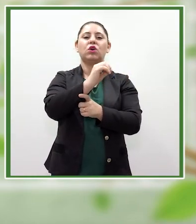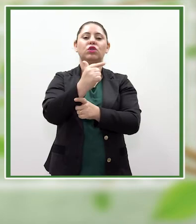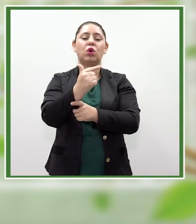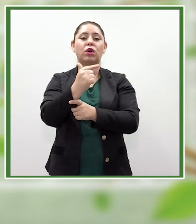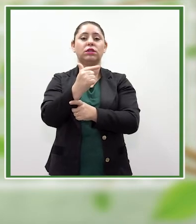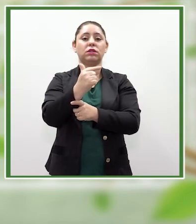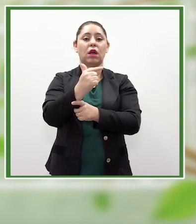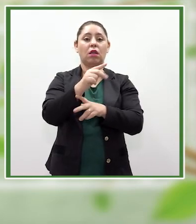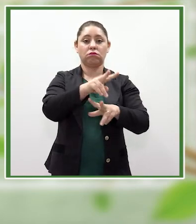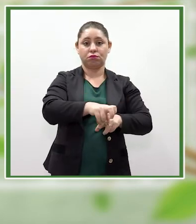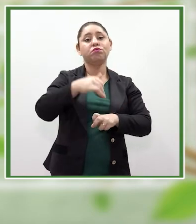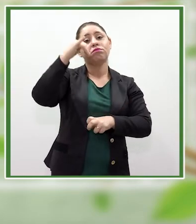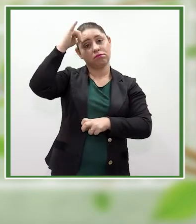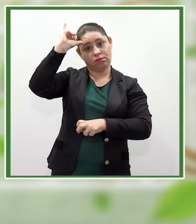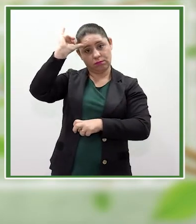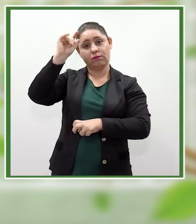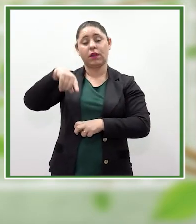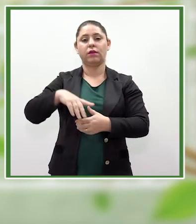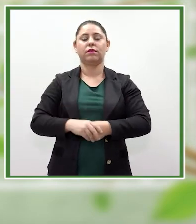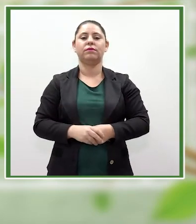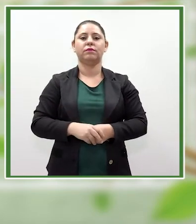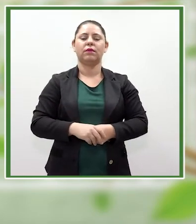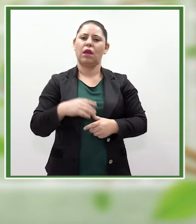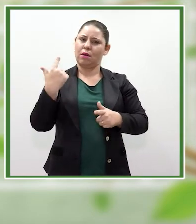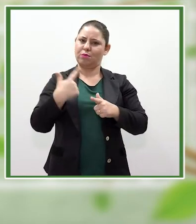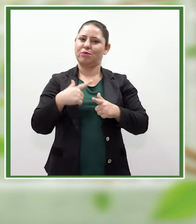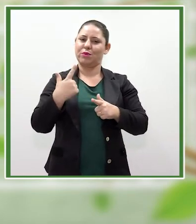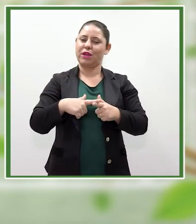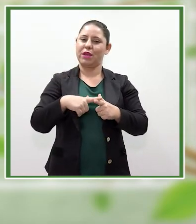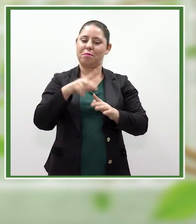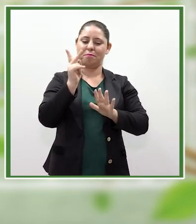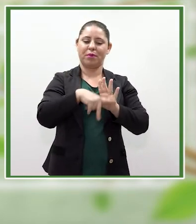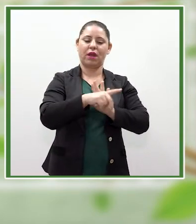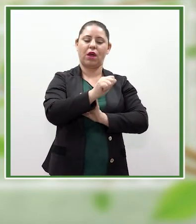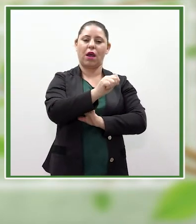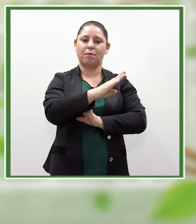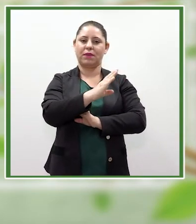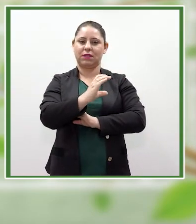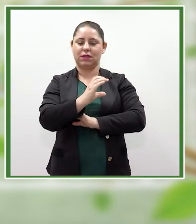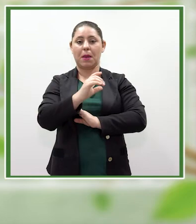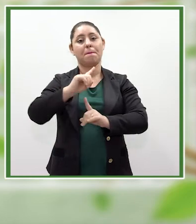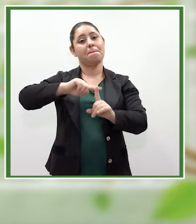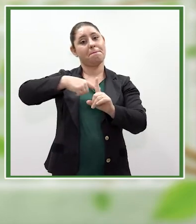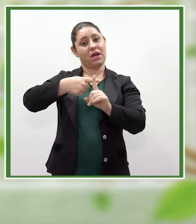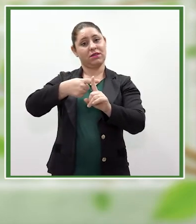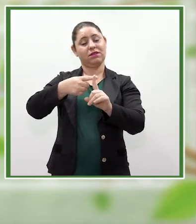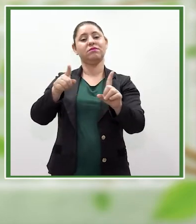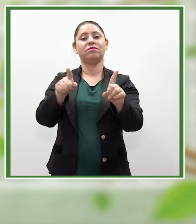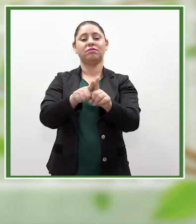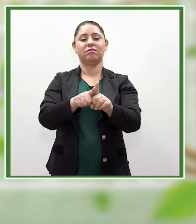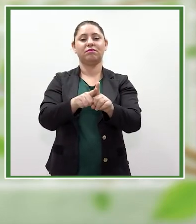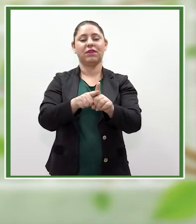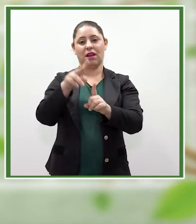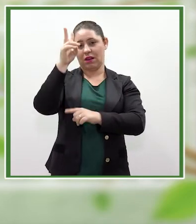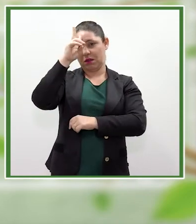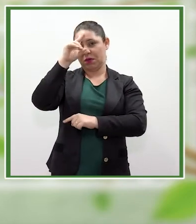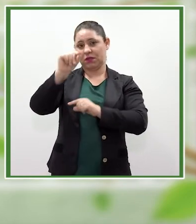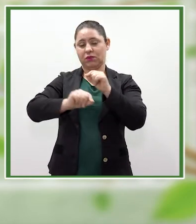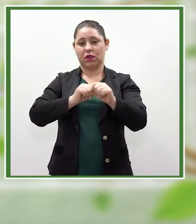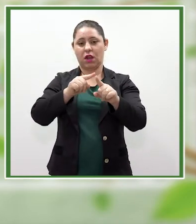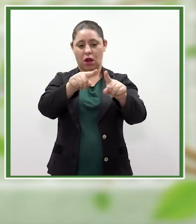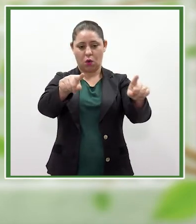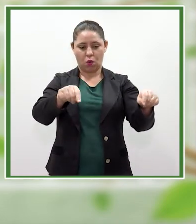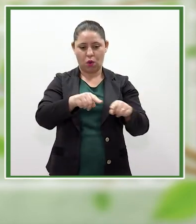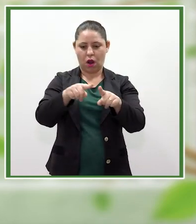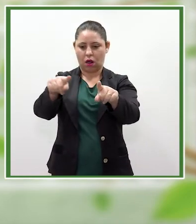carbono na agropecuária. Isso fruto do Plano ABC e agora com o Plano ABC+. Lembrando